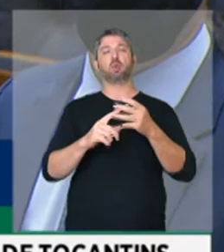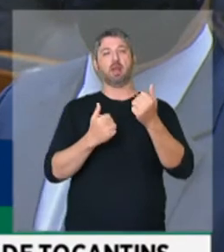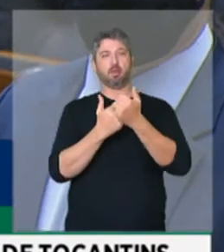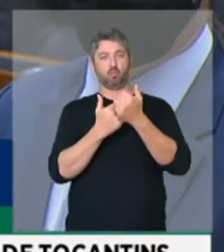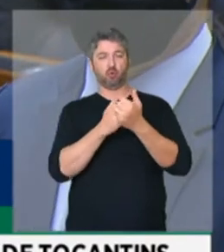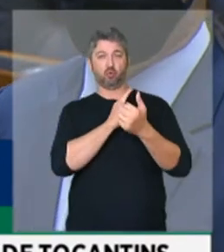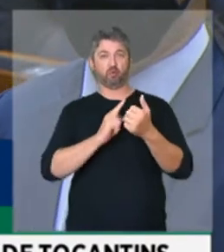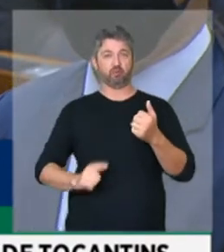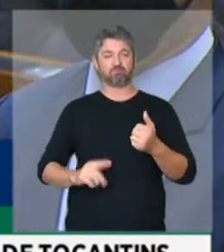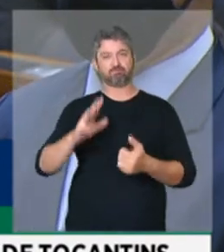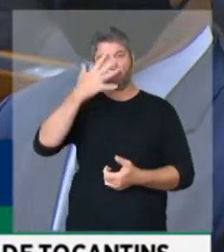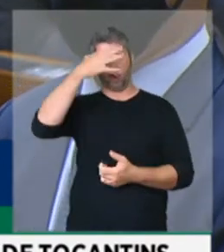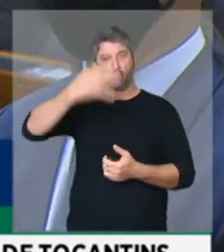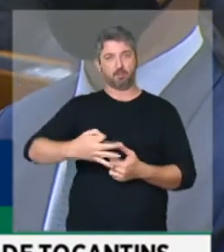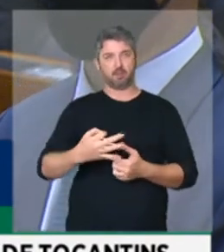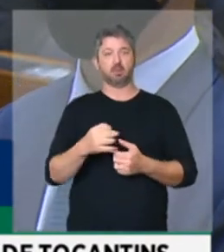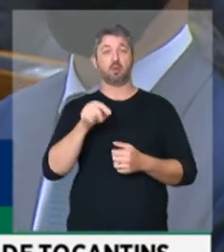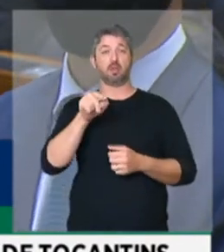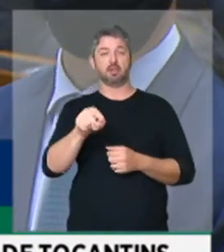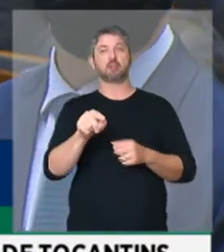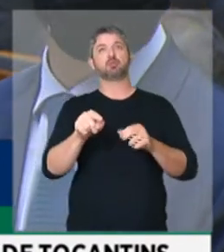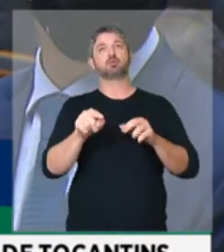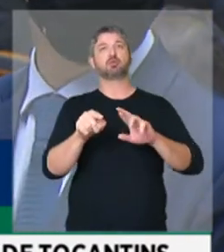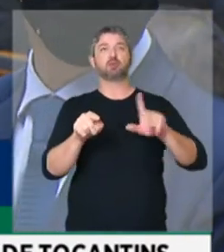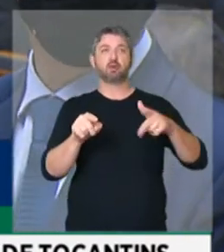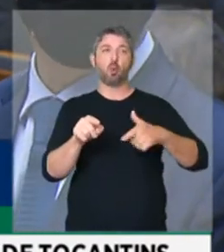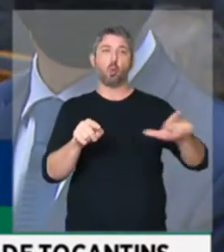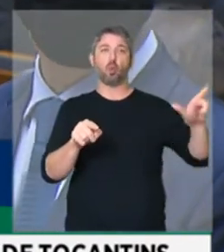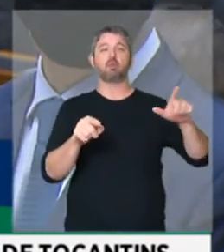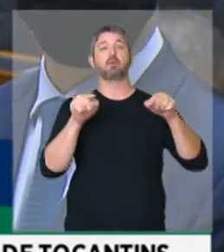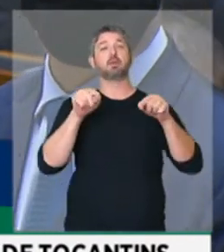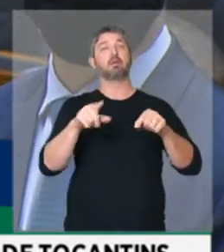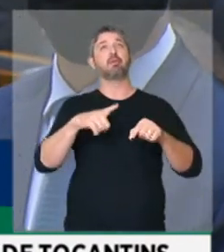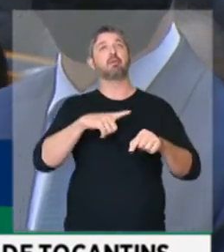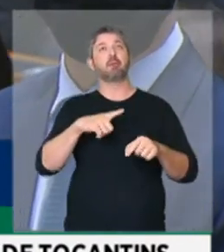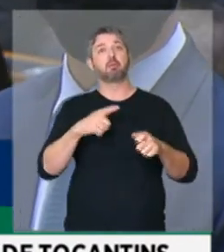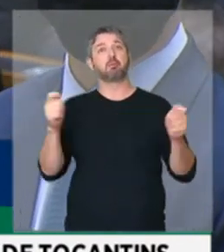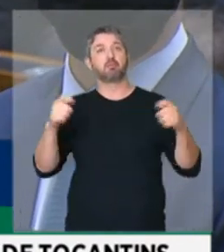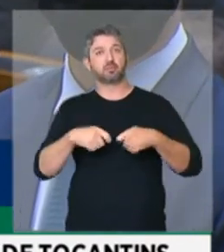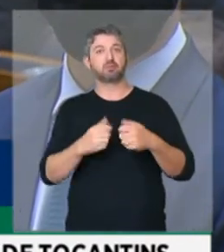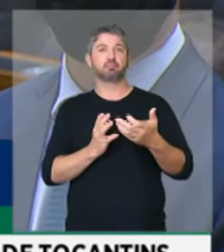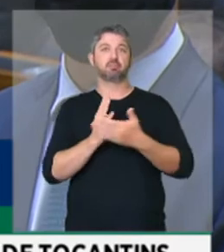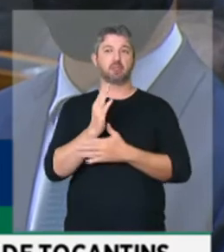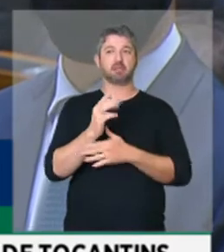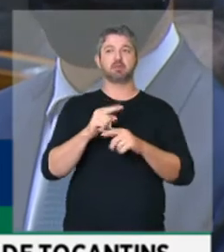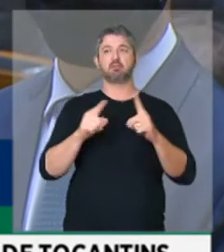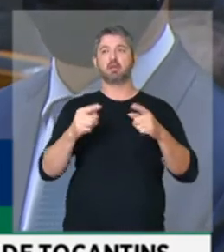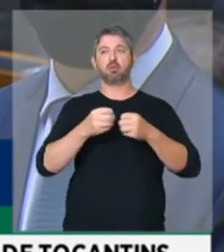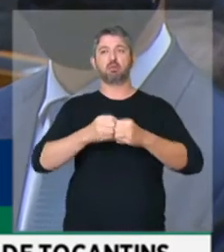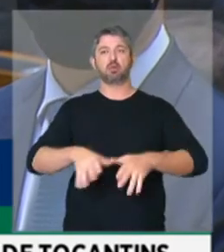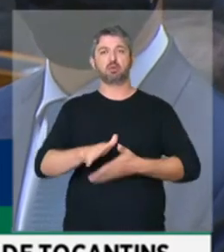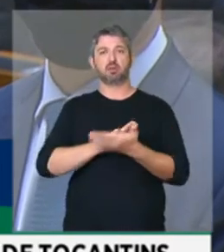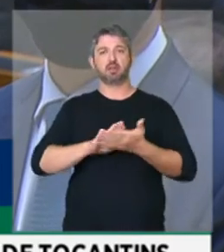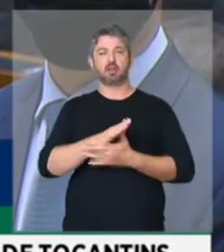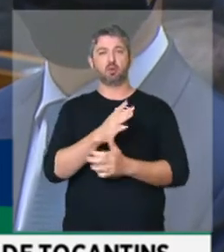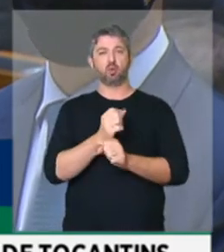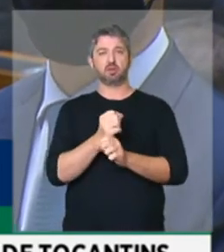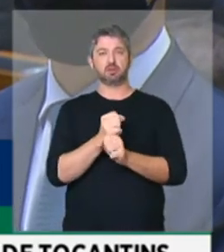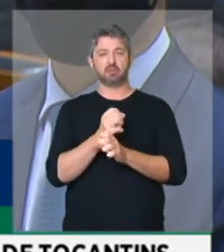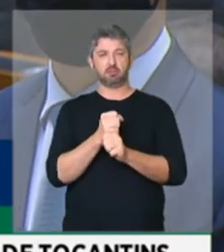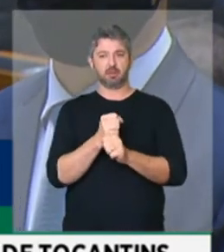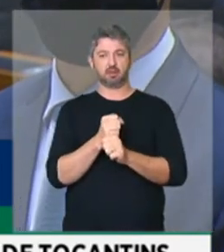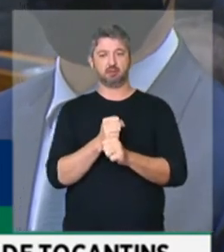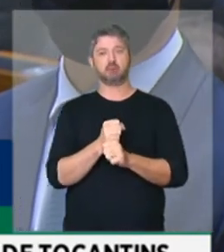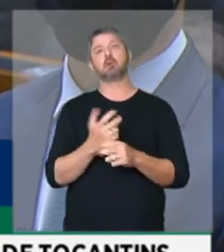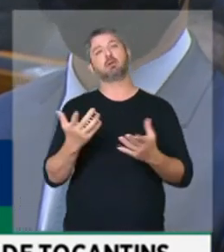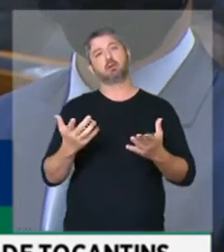compreendeu que esta, diferente de outras matérias, é uma matéria que poderia ser aprovada sem impacto orçamentário, e